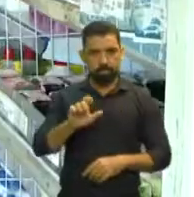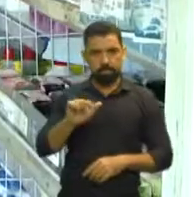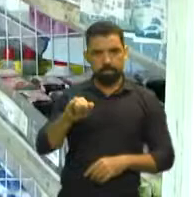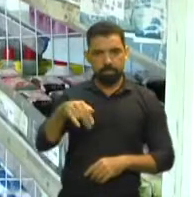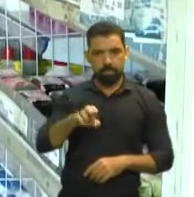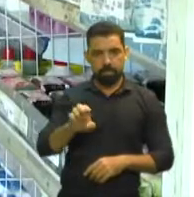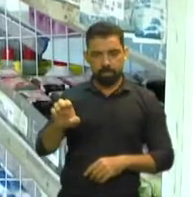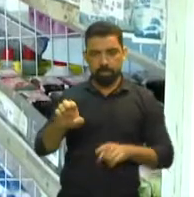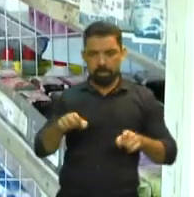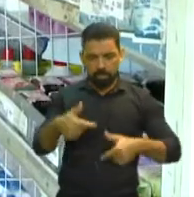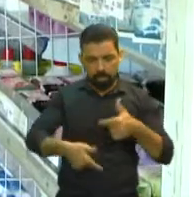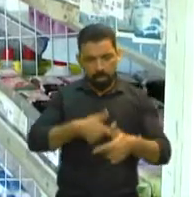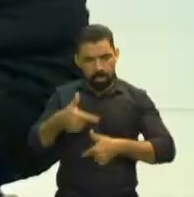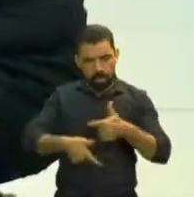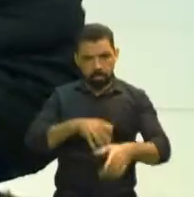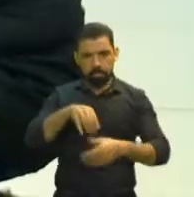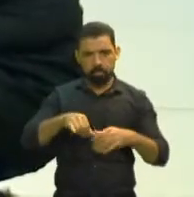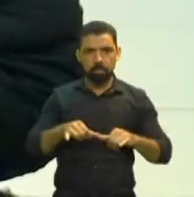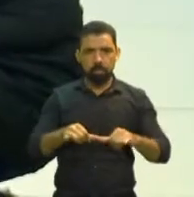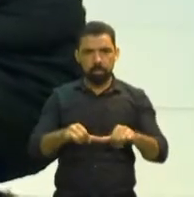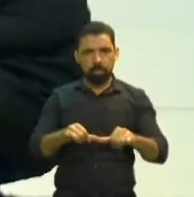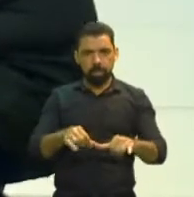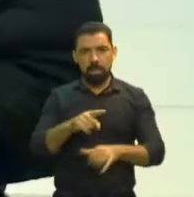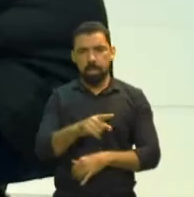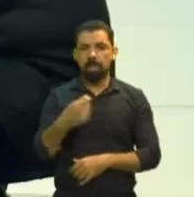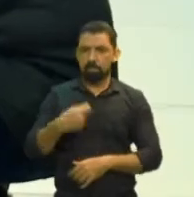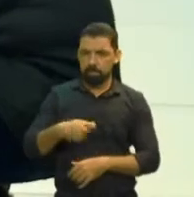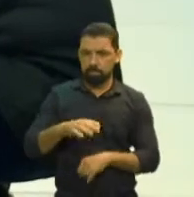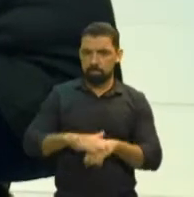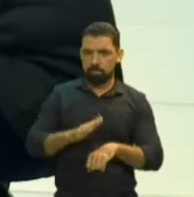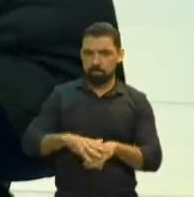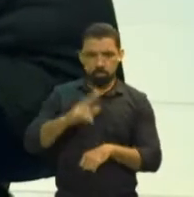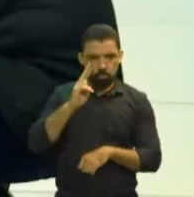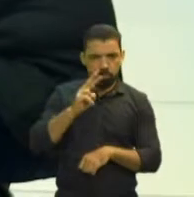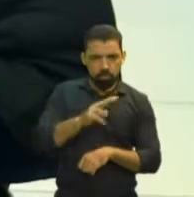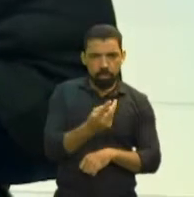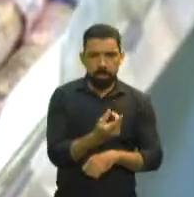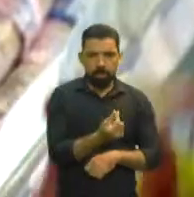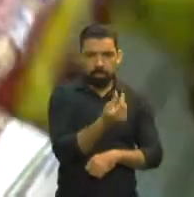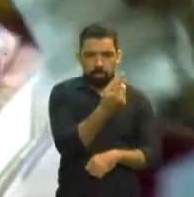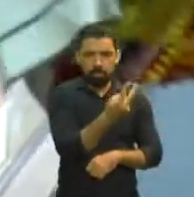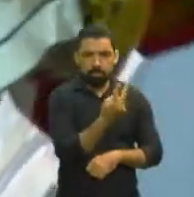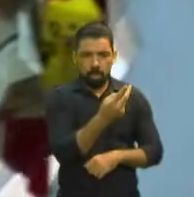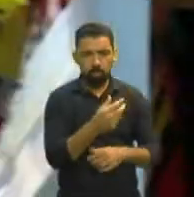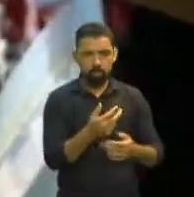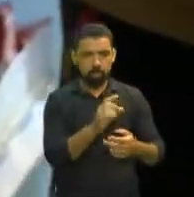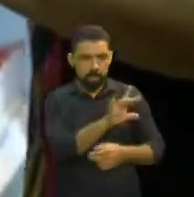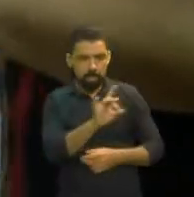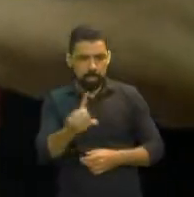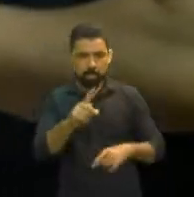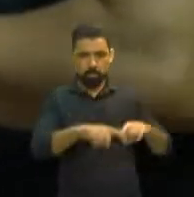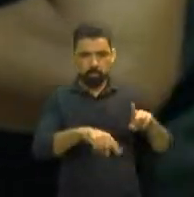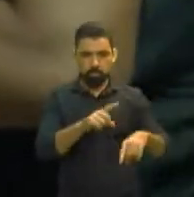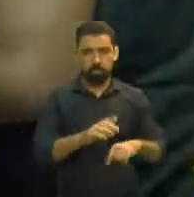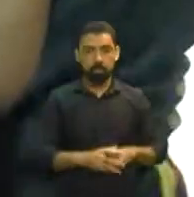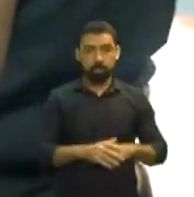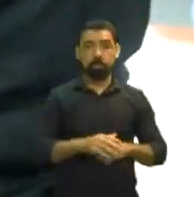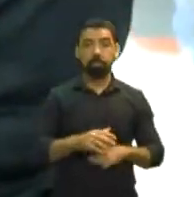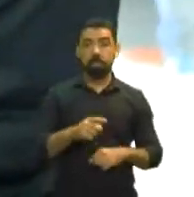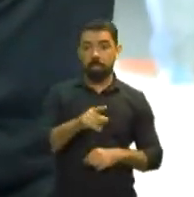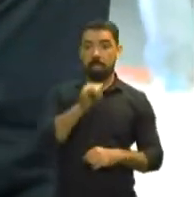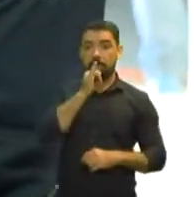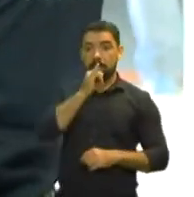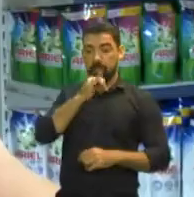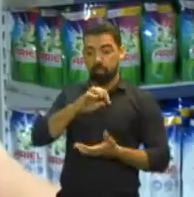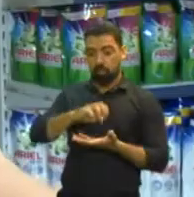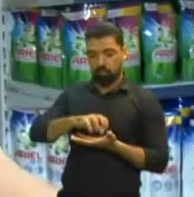mesmo trabalhando no segmento, não abre mão de checar com cuidado os valores das mercadorias. É quando deixa de ser funcionária e passa a